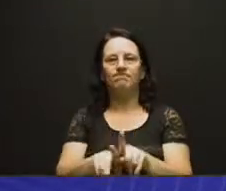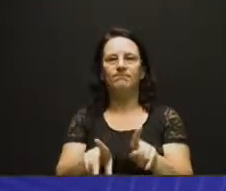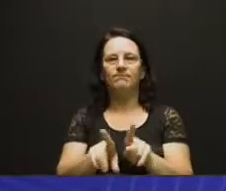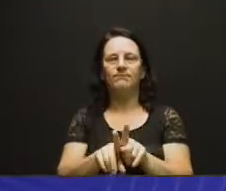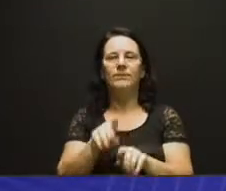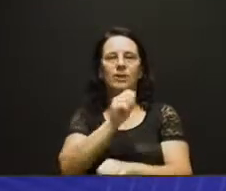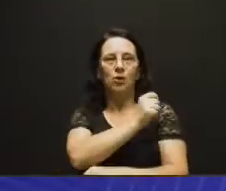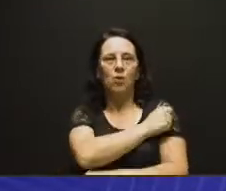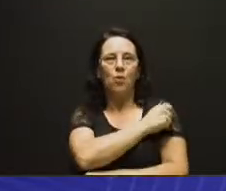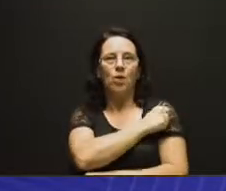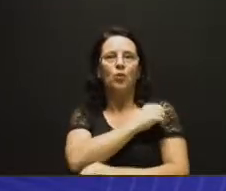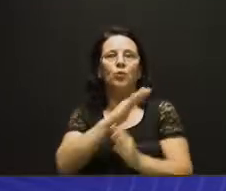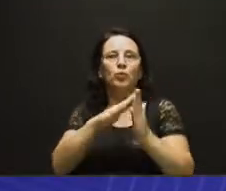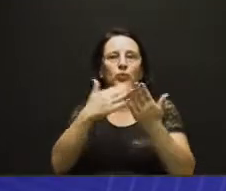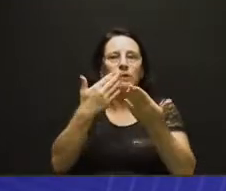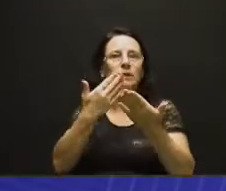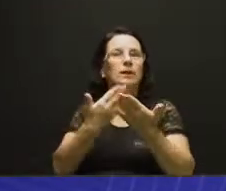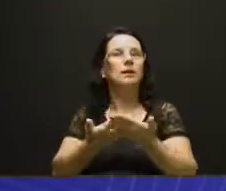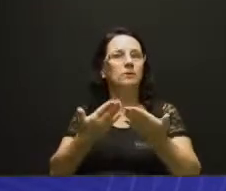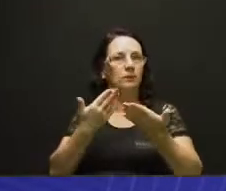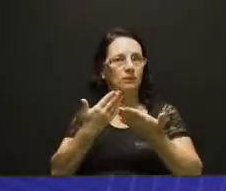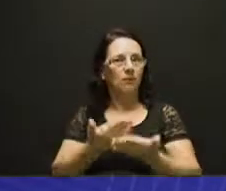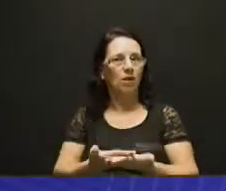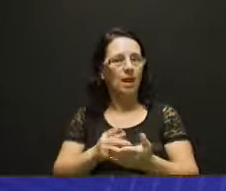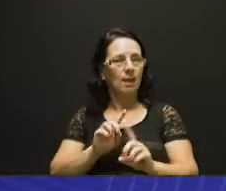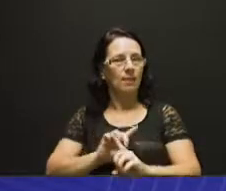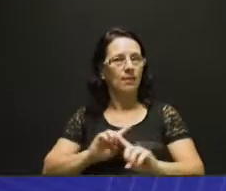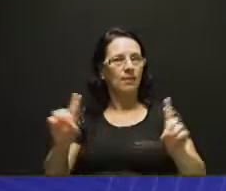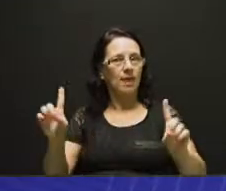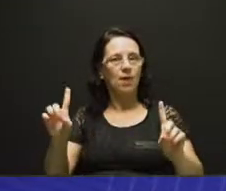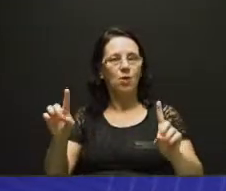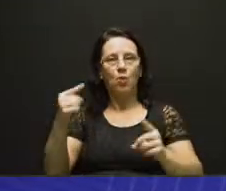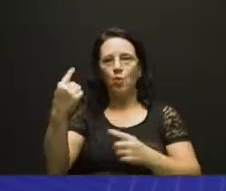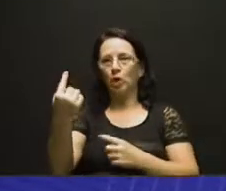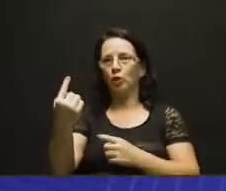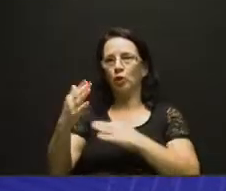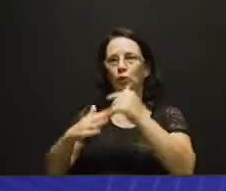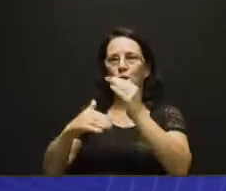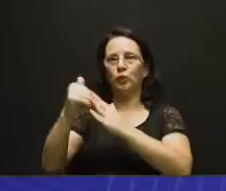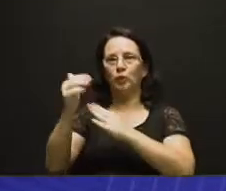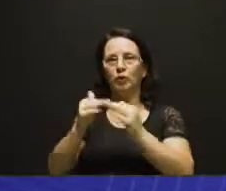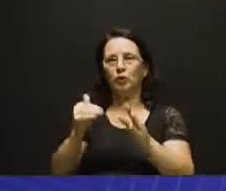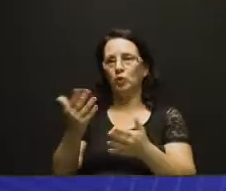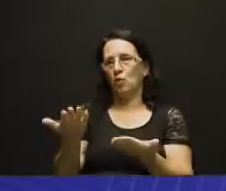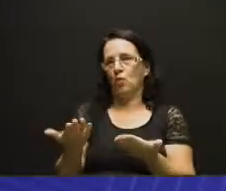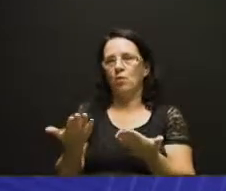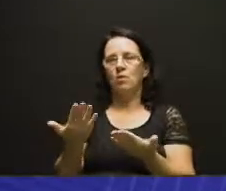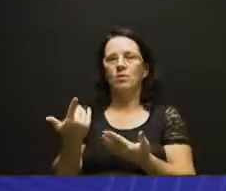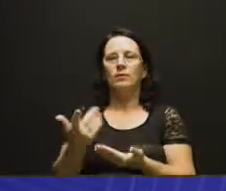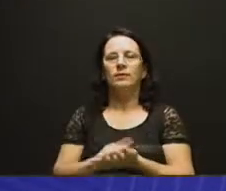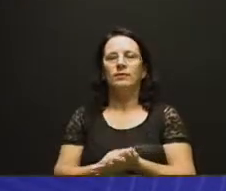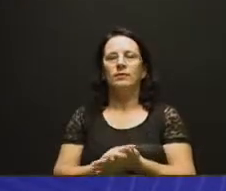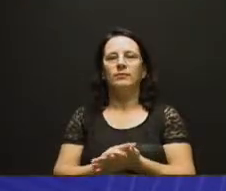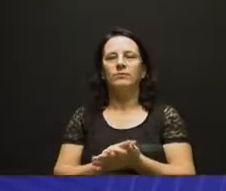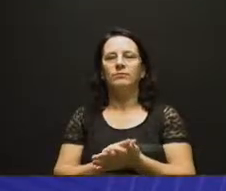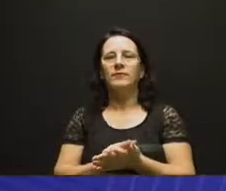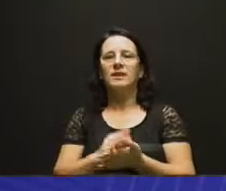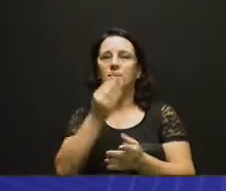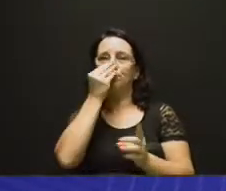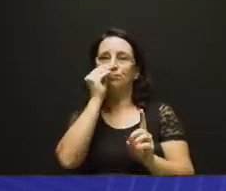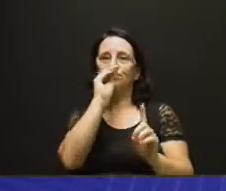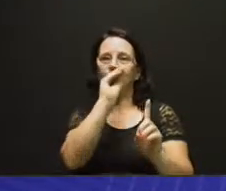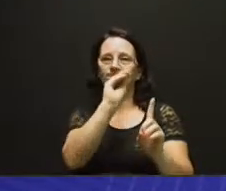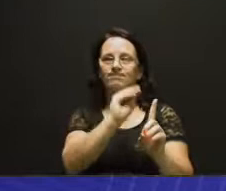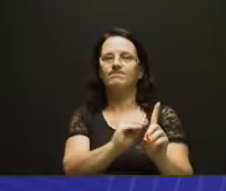o aluno é da escola que fique claro ele não é do mediador ou de um professor específico porque aí vira exclusão